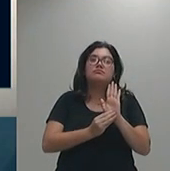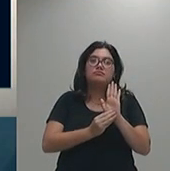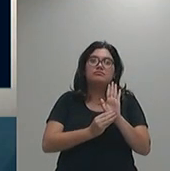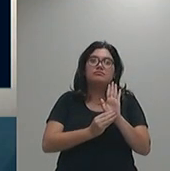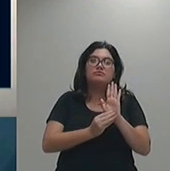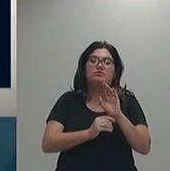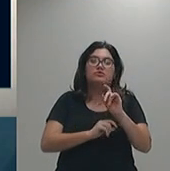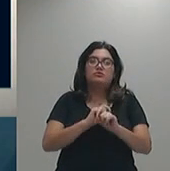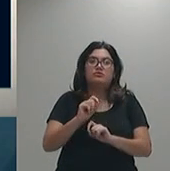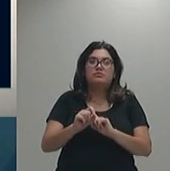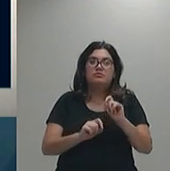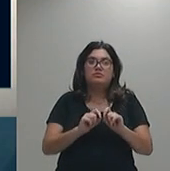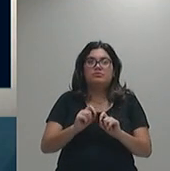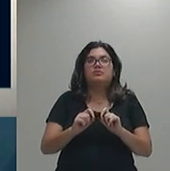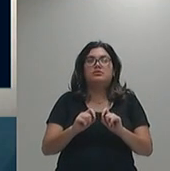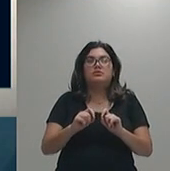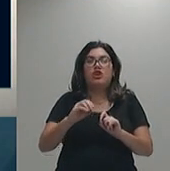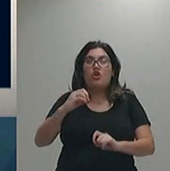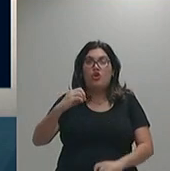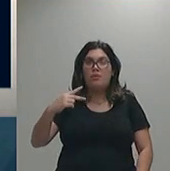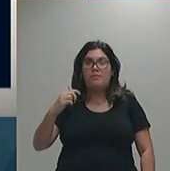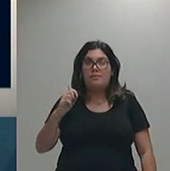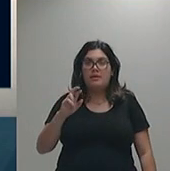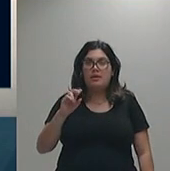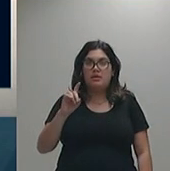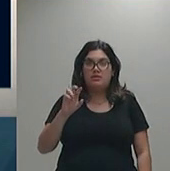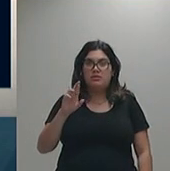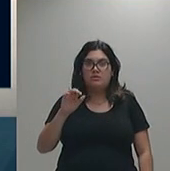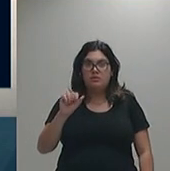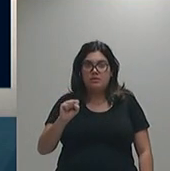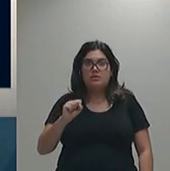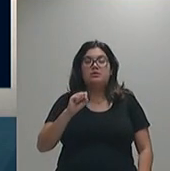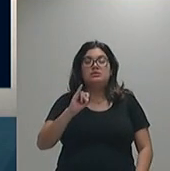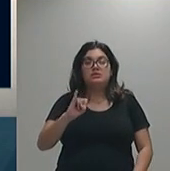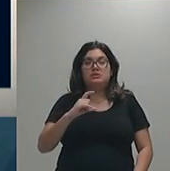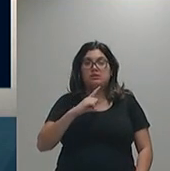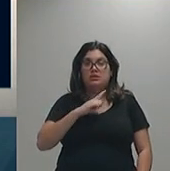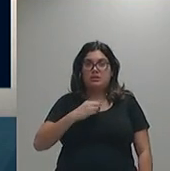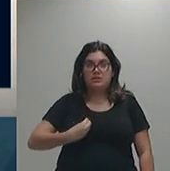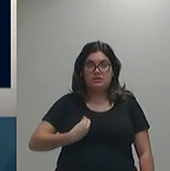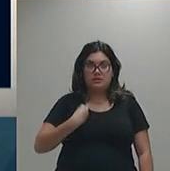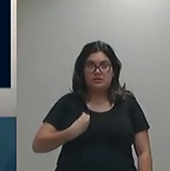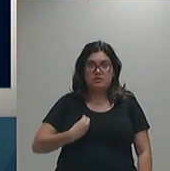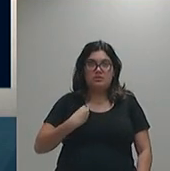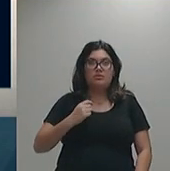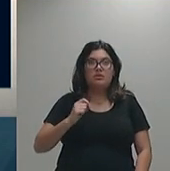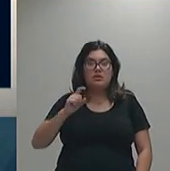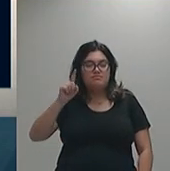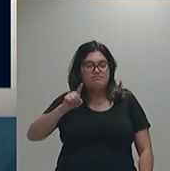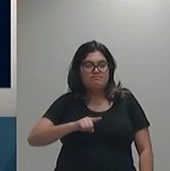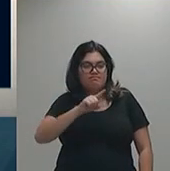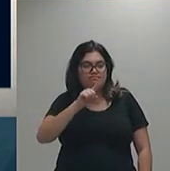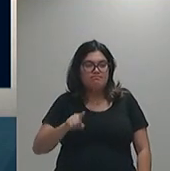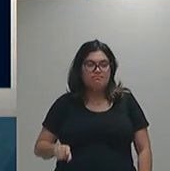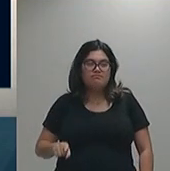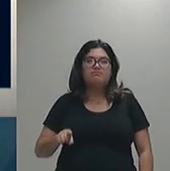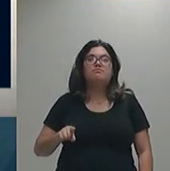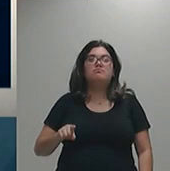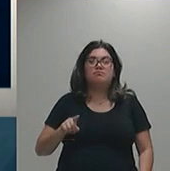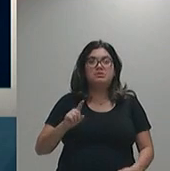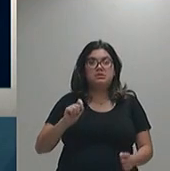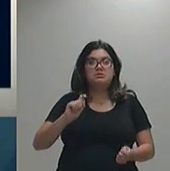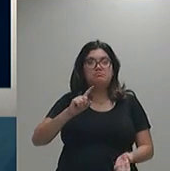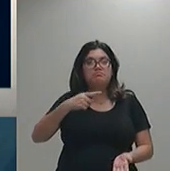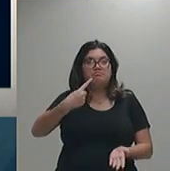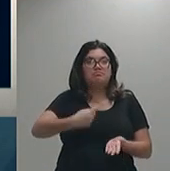um dos pontos em que as operadoras objectivamente quando a a rescisão unilateral tem que a brotar